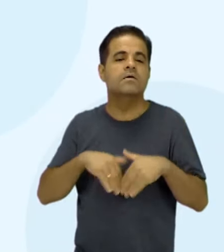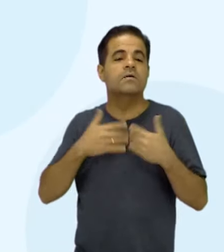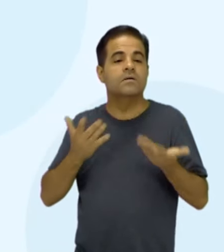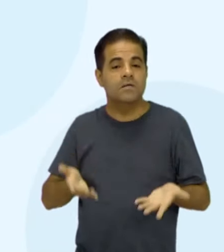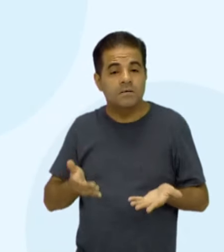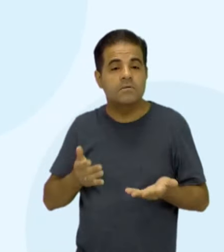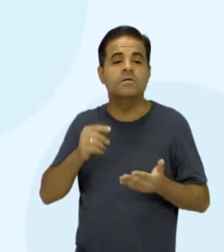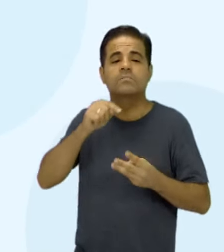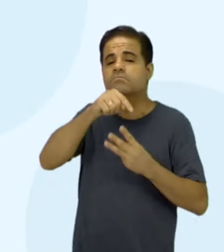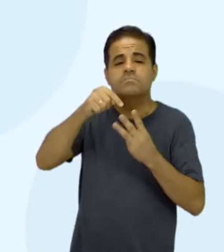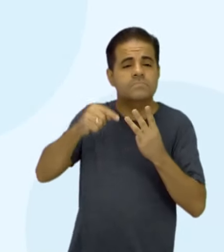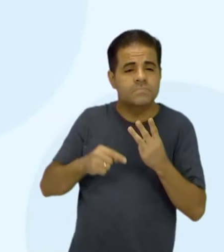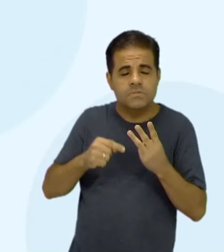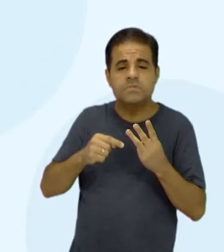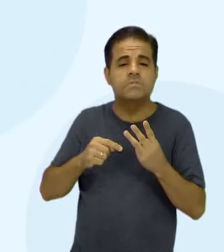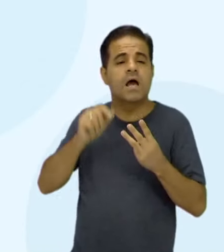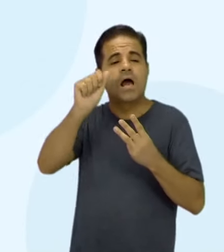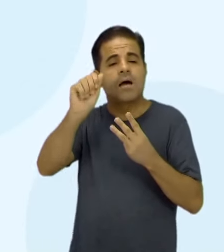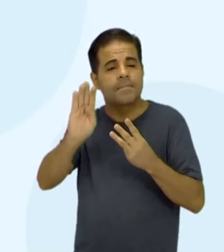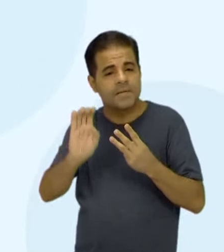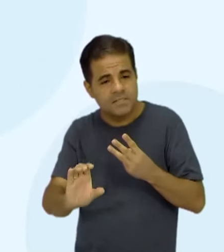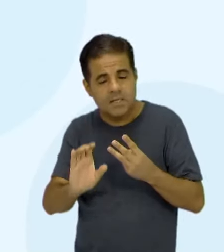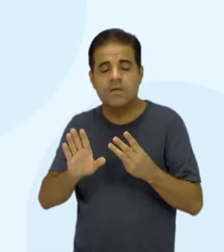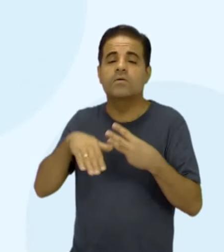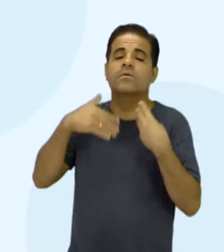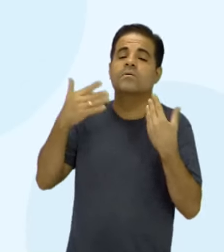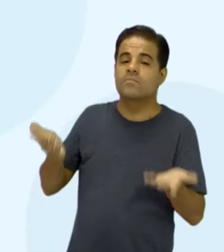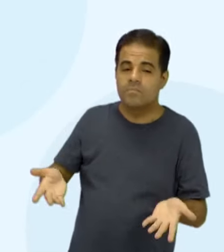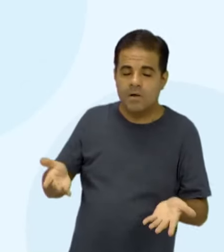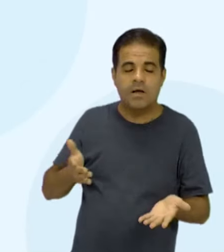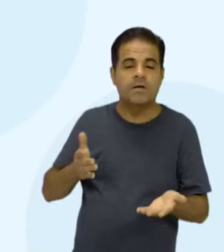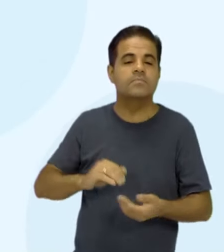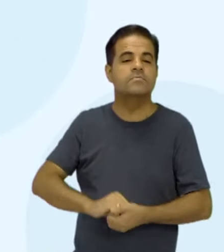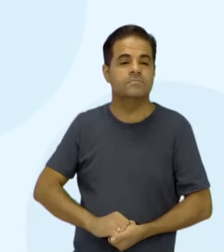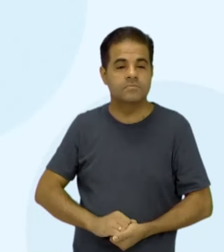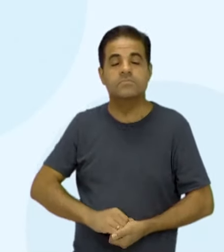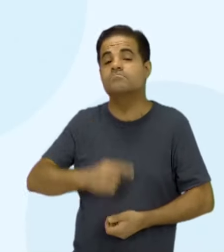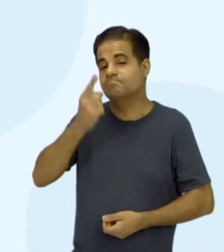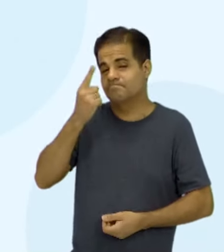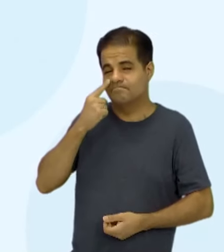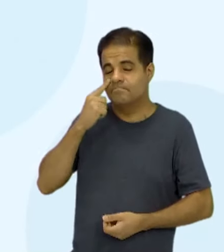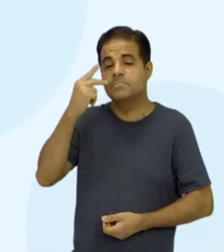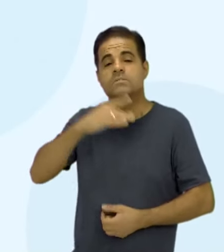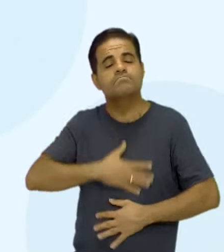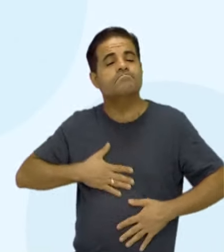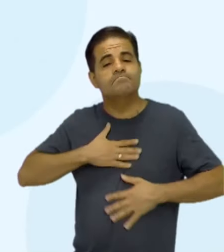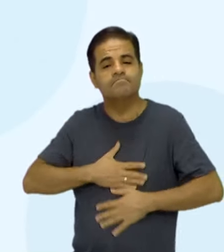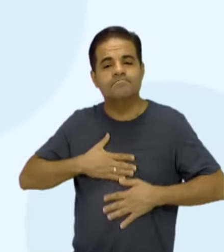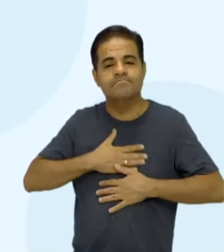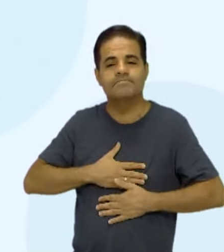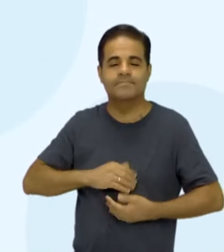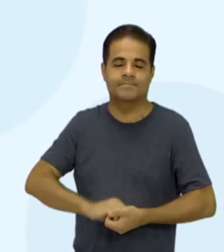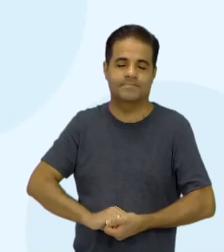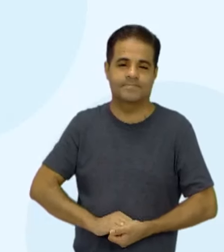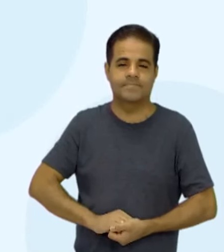year the Top of the screen is one Gets in your favor vão ver o seu Favorito